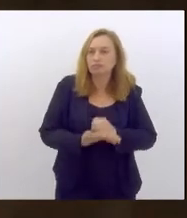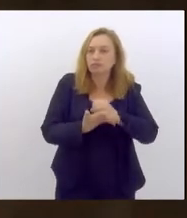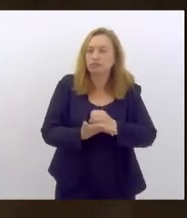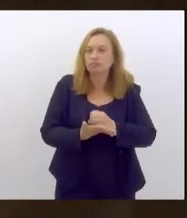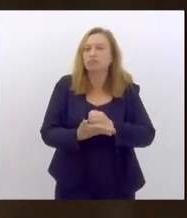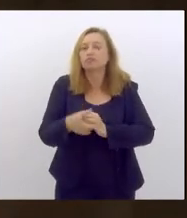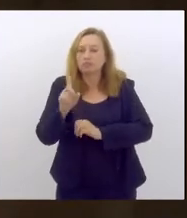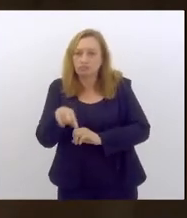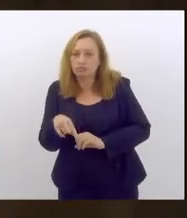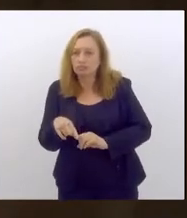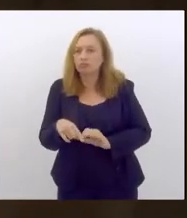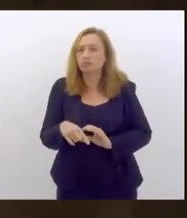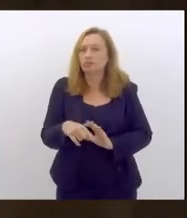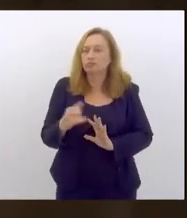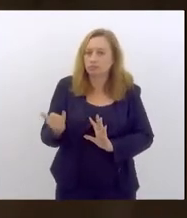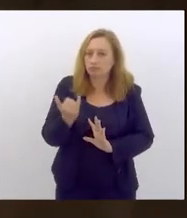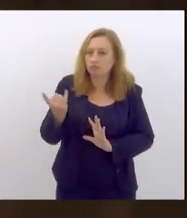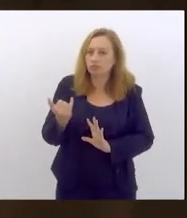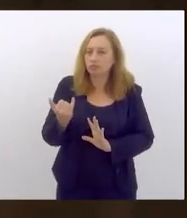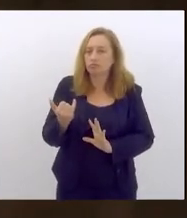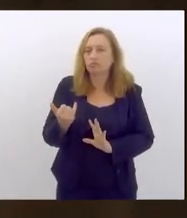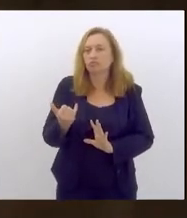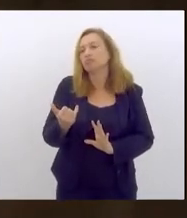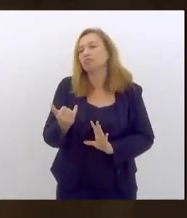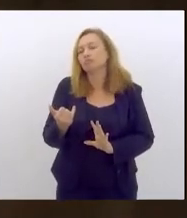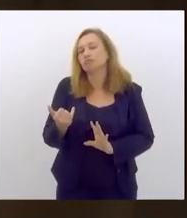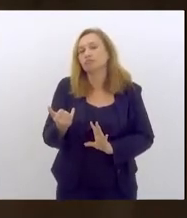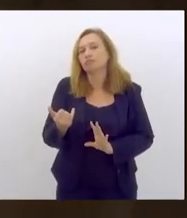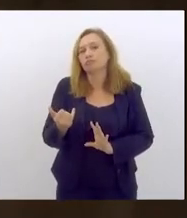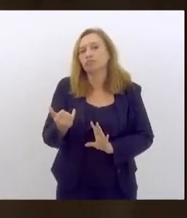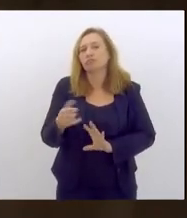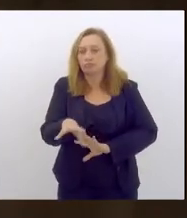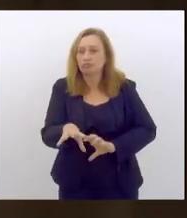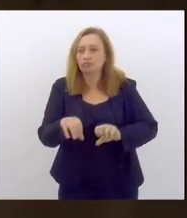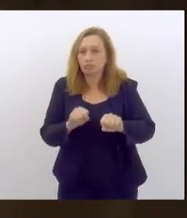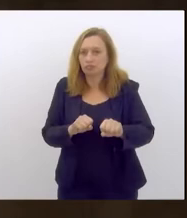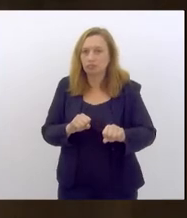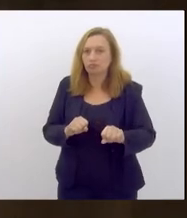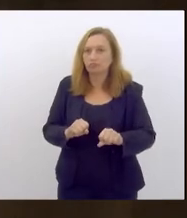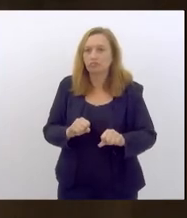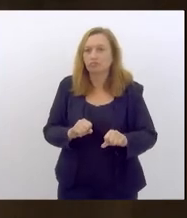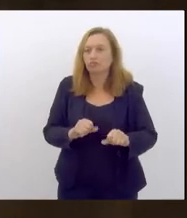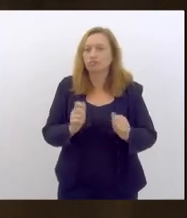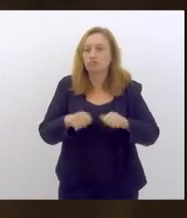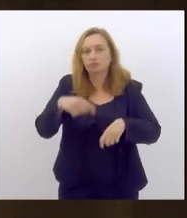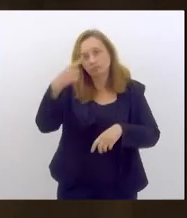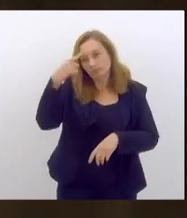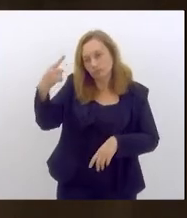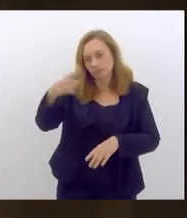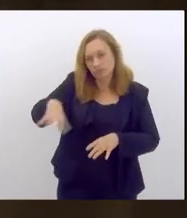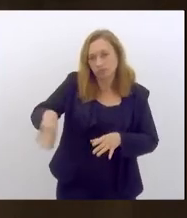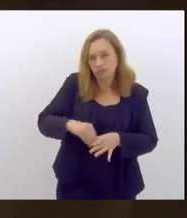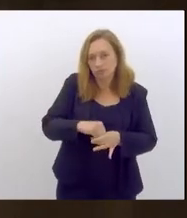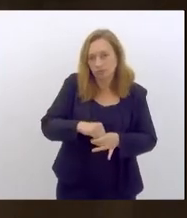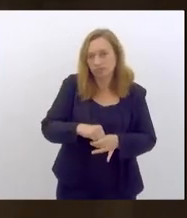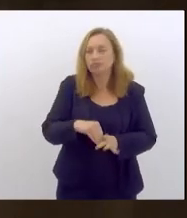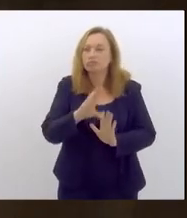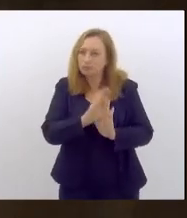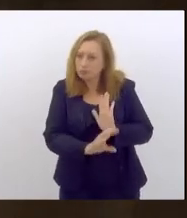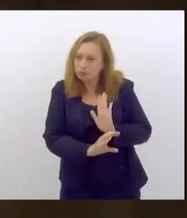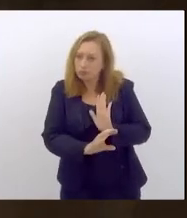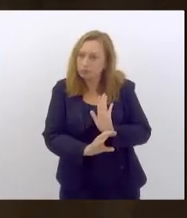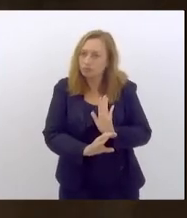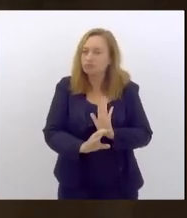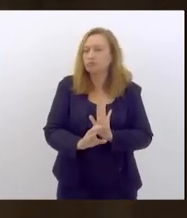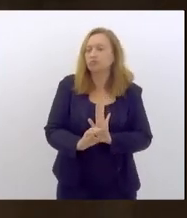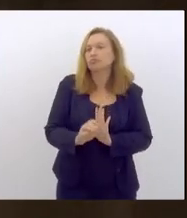esta é uma concepção omnilateral, holística de formação, e isso é que dá a ideia de integralidade no currículo. E sem os